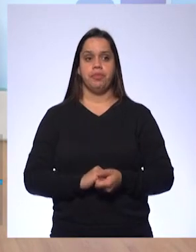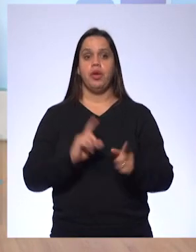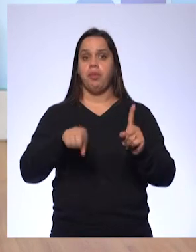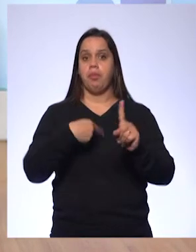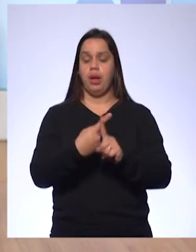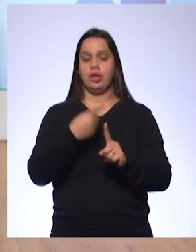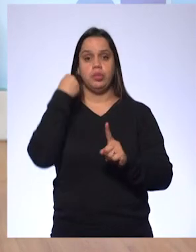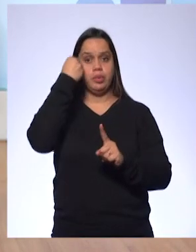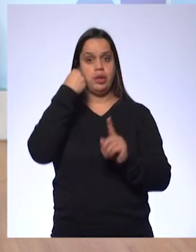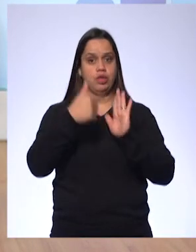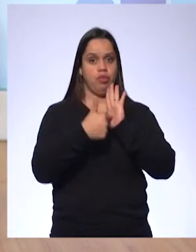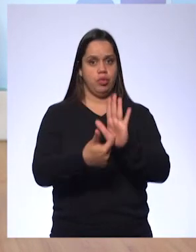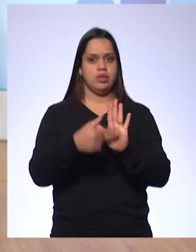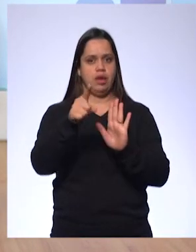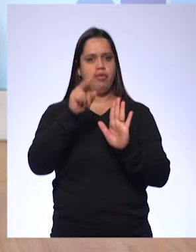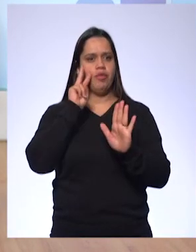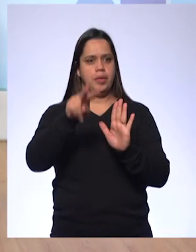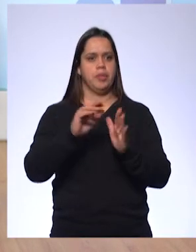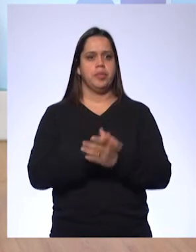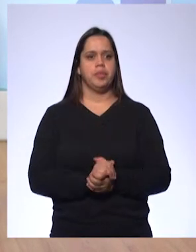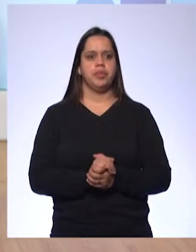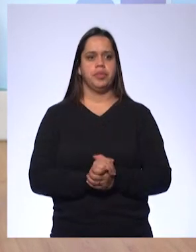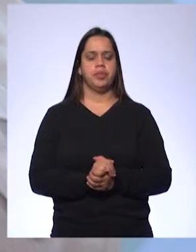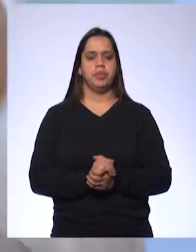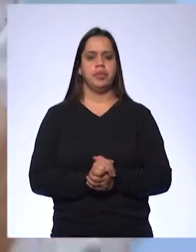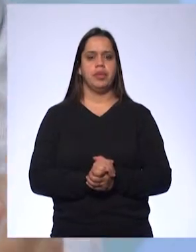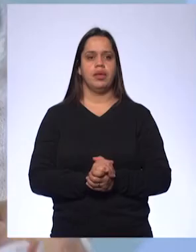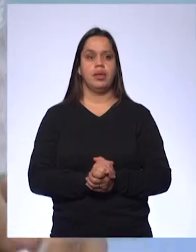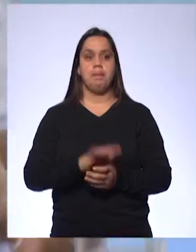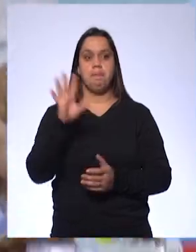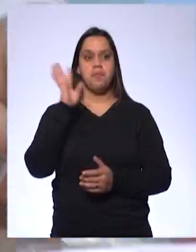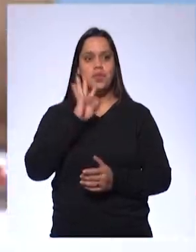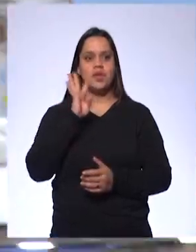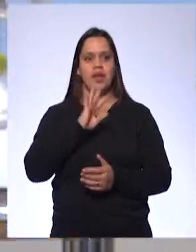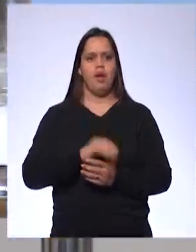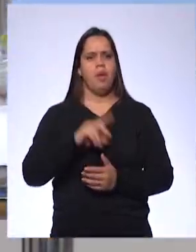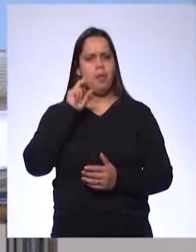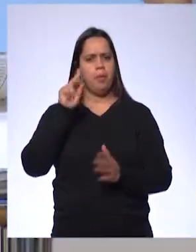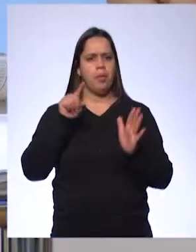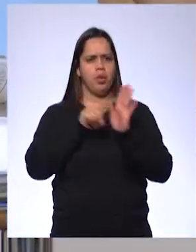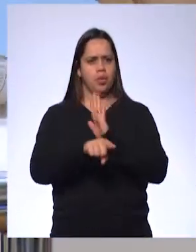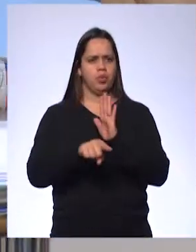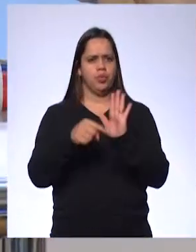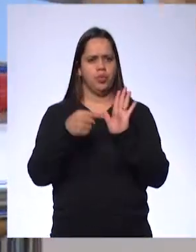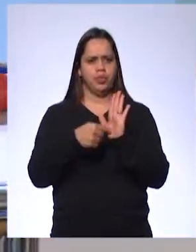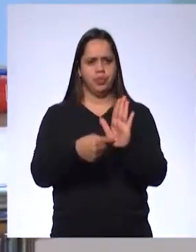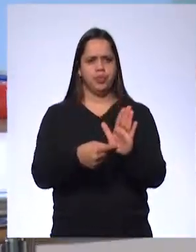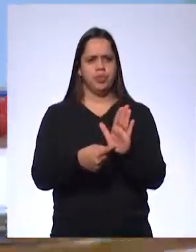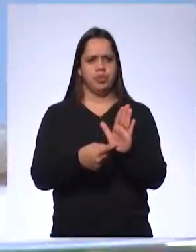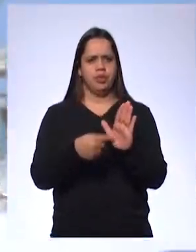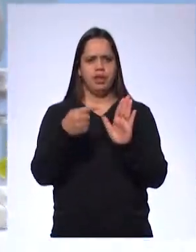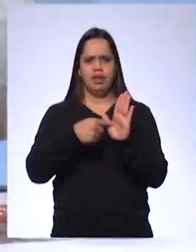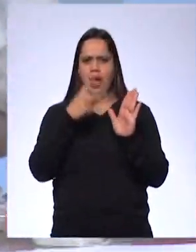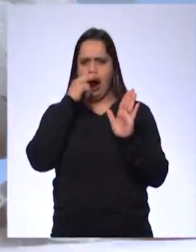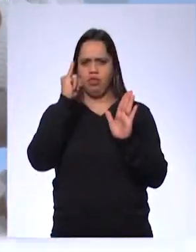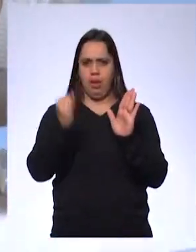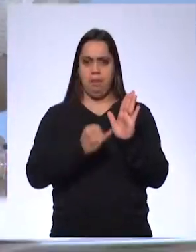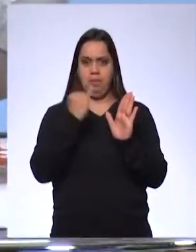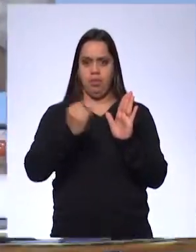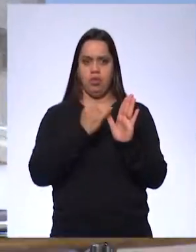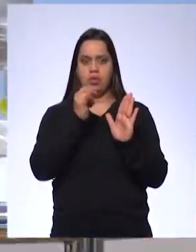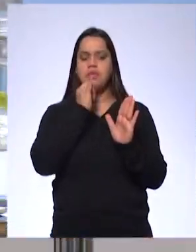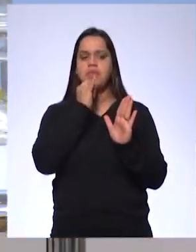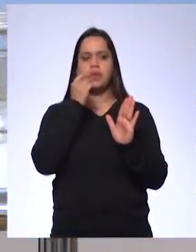ó, para te mostrar uma coisa legal. Você acha que isso aqui é importante? Ó? A maneira com que você joga, por exemplo,